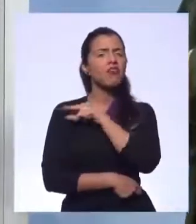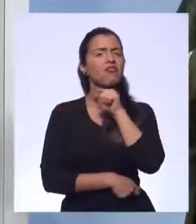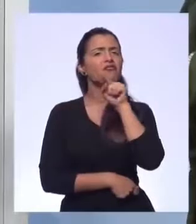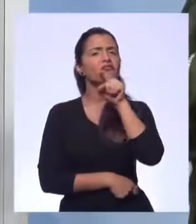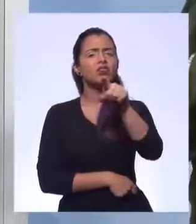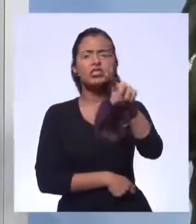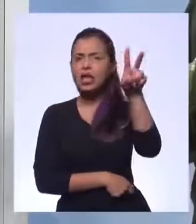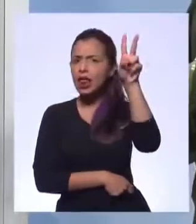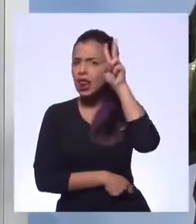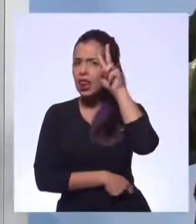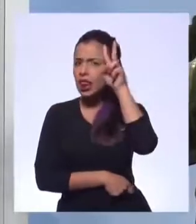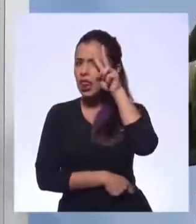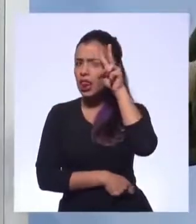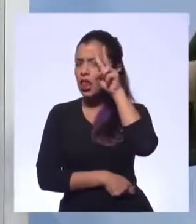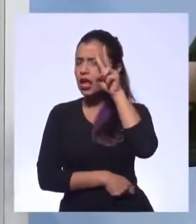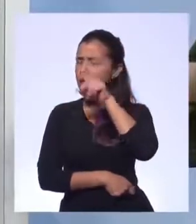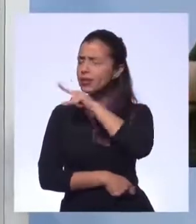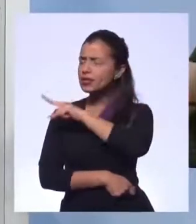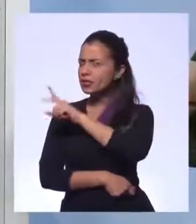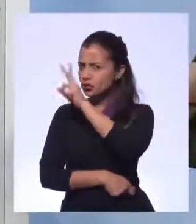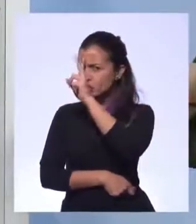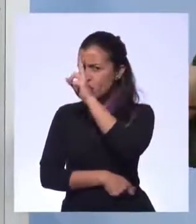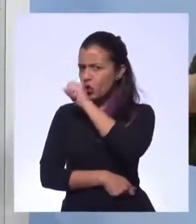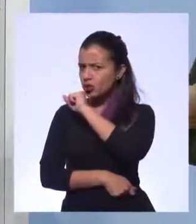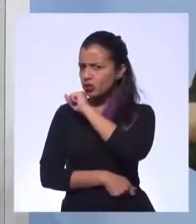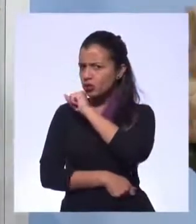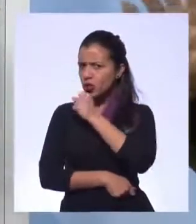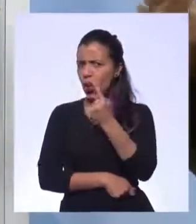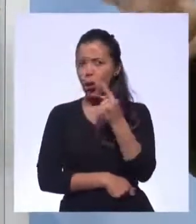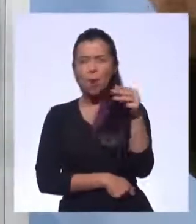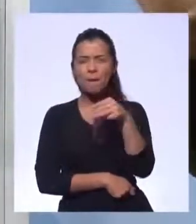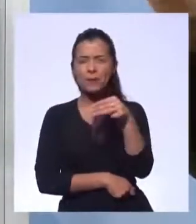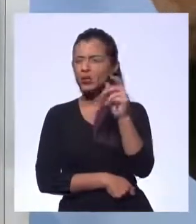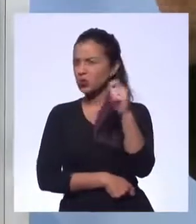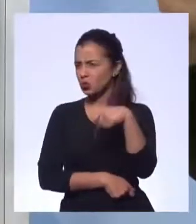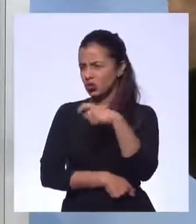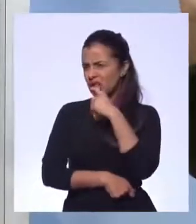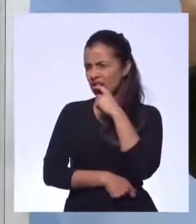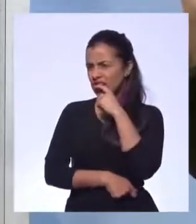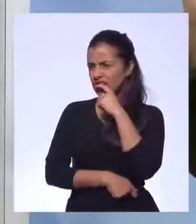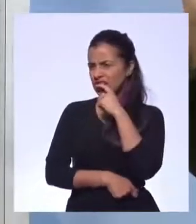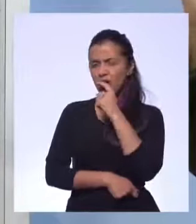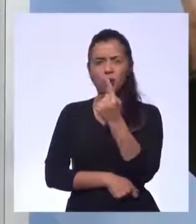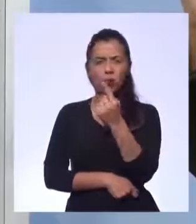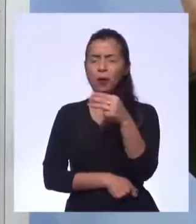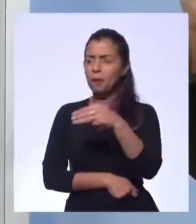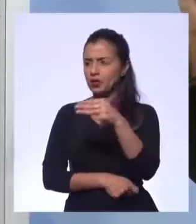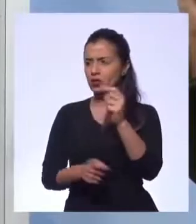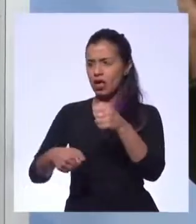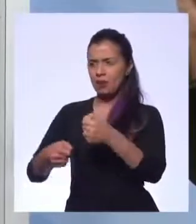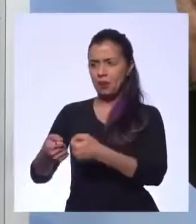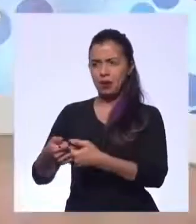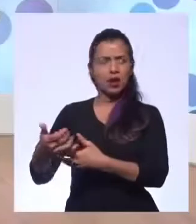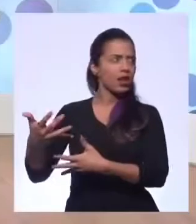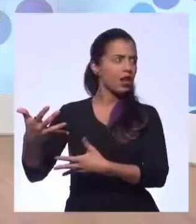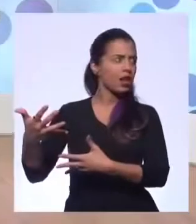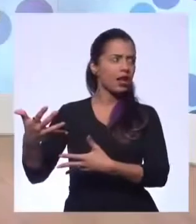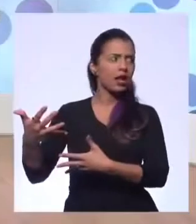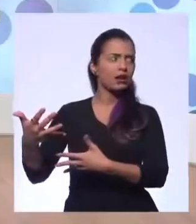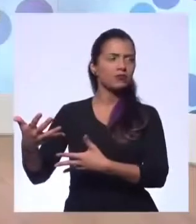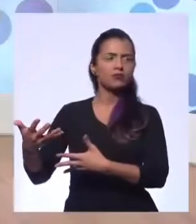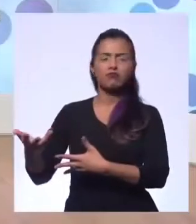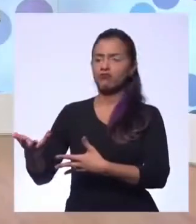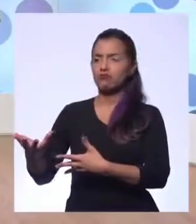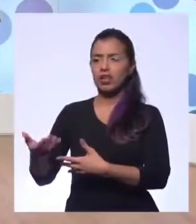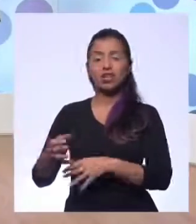você lembra desta história? Será que um minutinho eles deixam o chat fervendo aí para a gente já pegar umas respostas? Eles já estão no bom